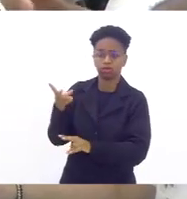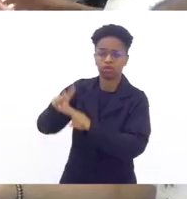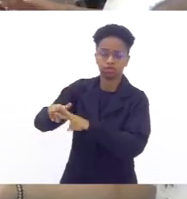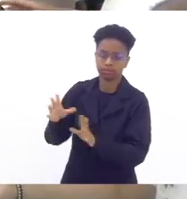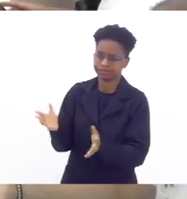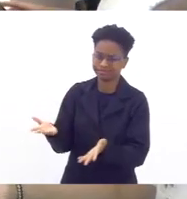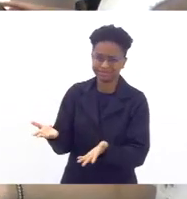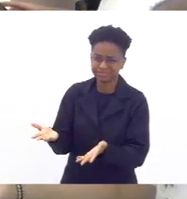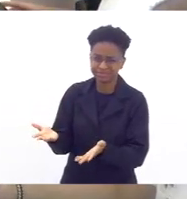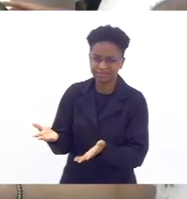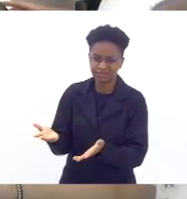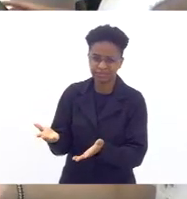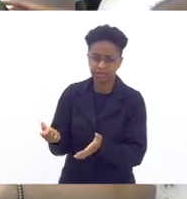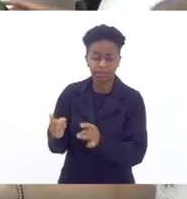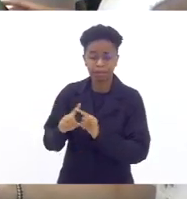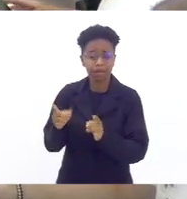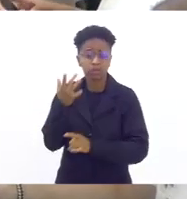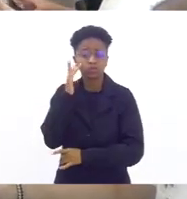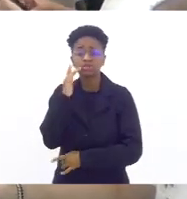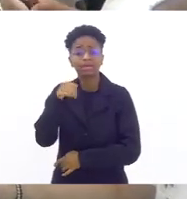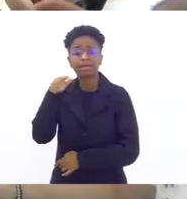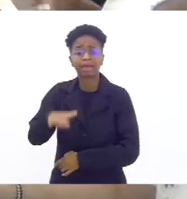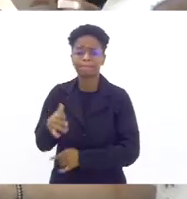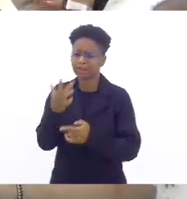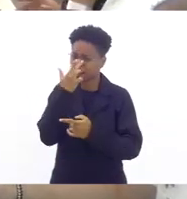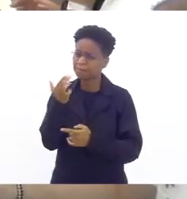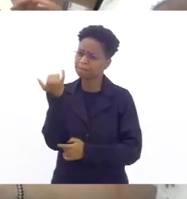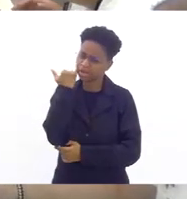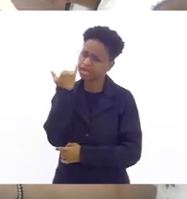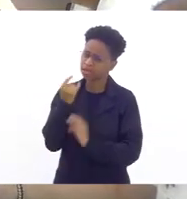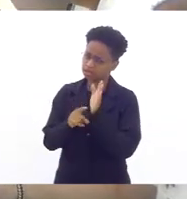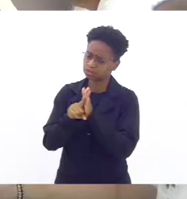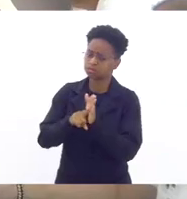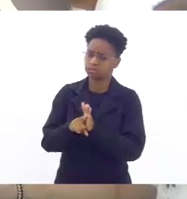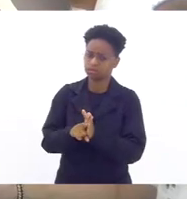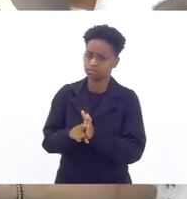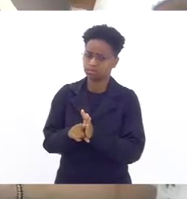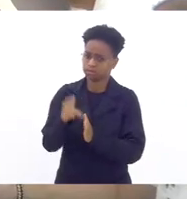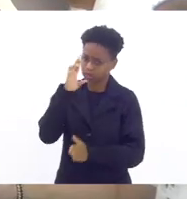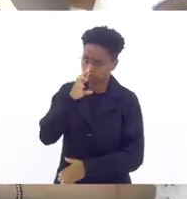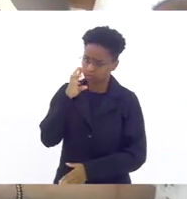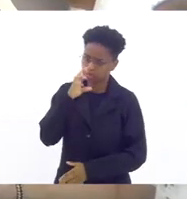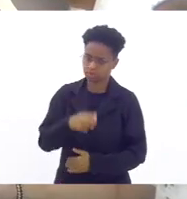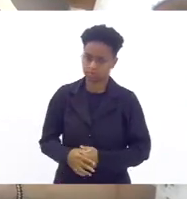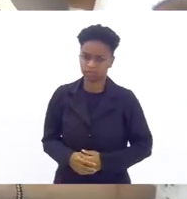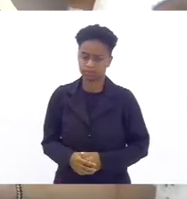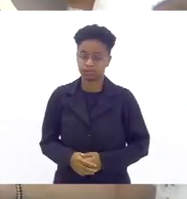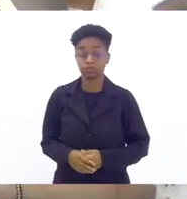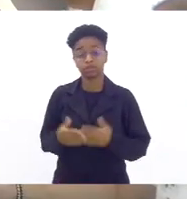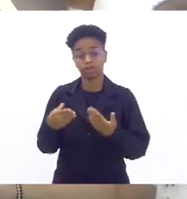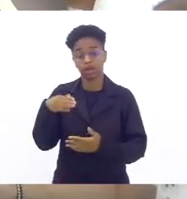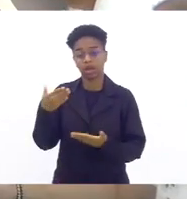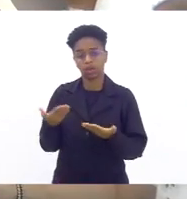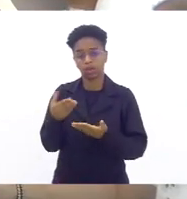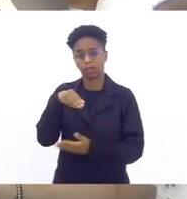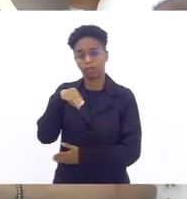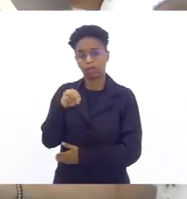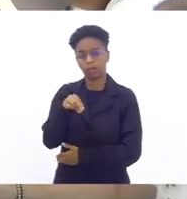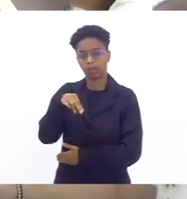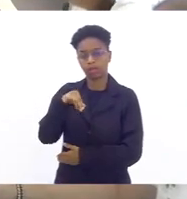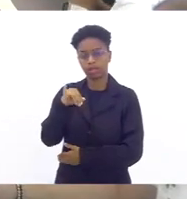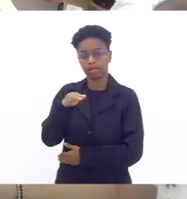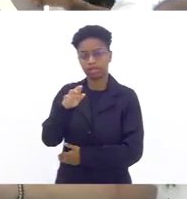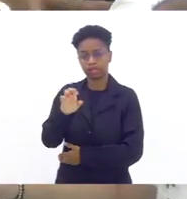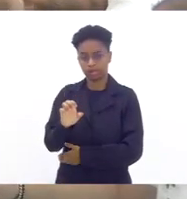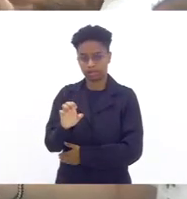não houve não é preguiça também de investigar bom a Monique Prado a